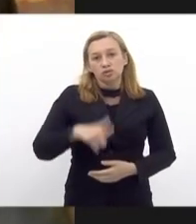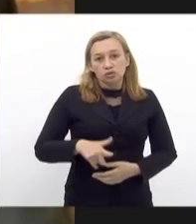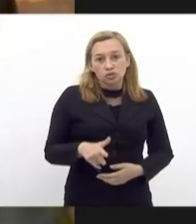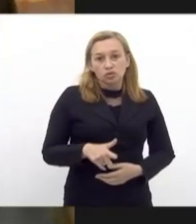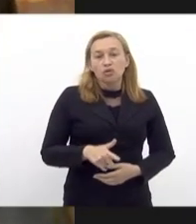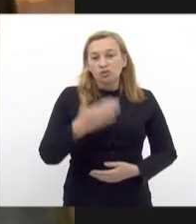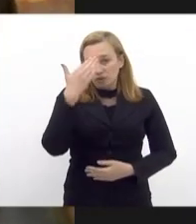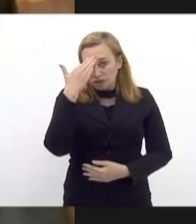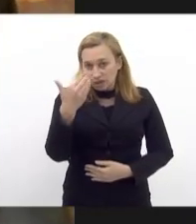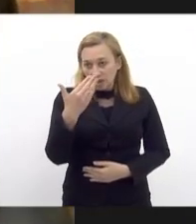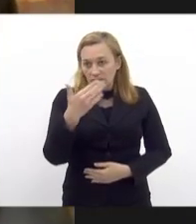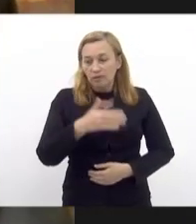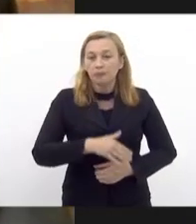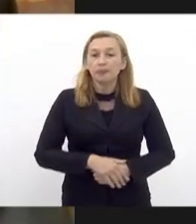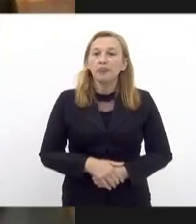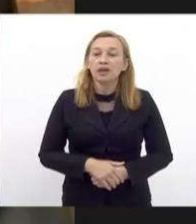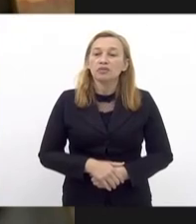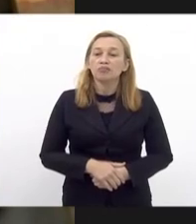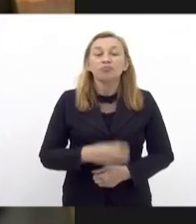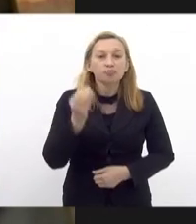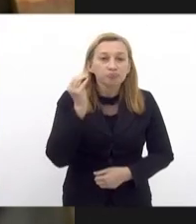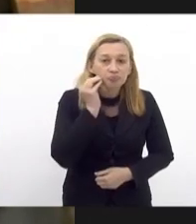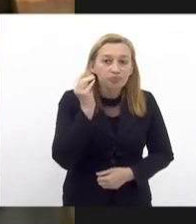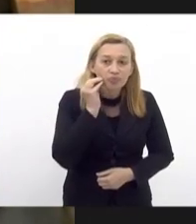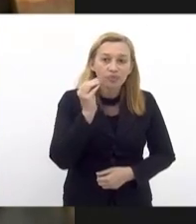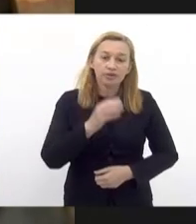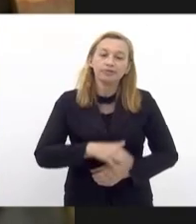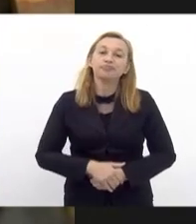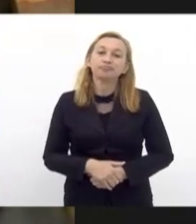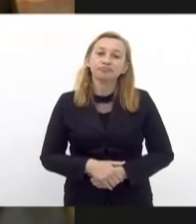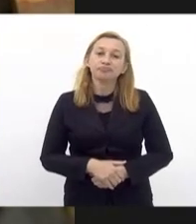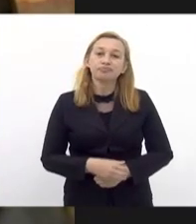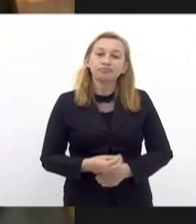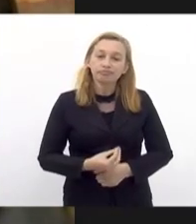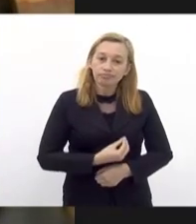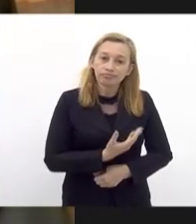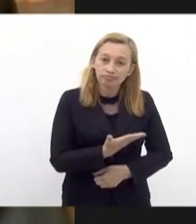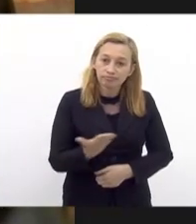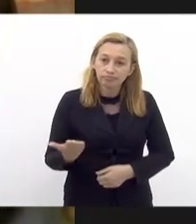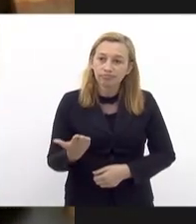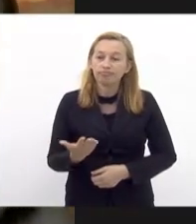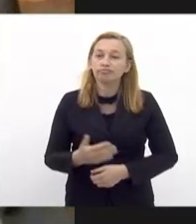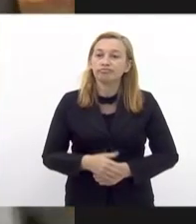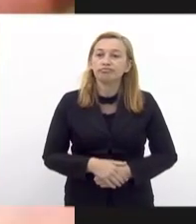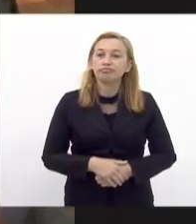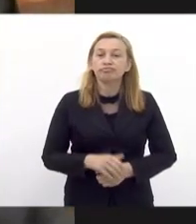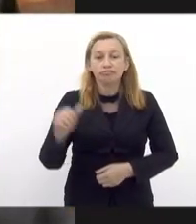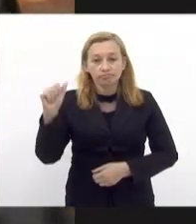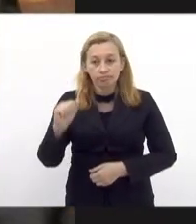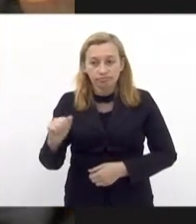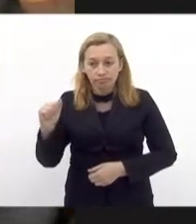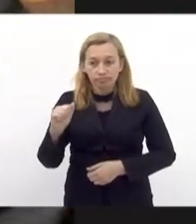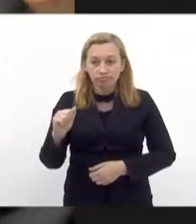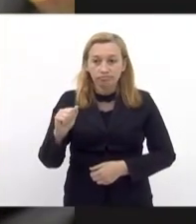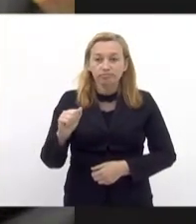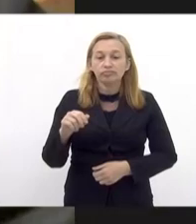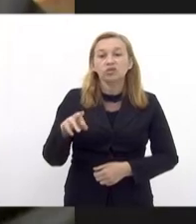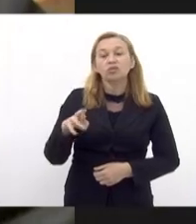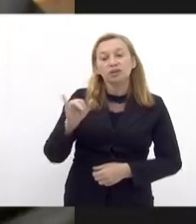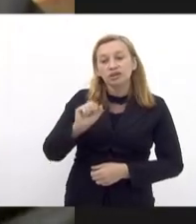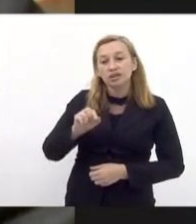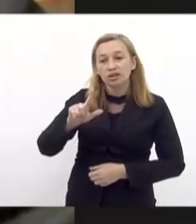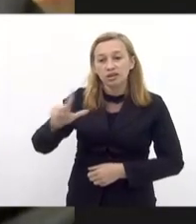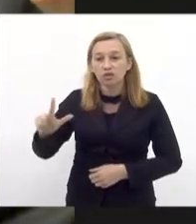mais, agradecer a oportunidade da participação. E aqui, no âmbito da Associação Comercial, a gente está